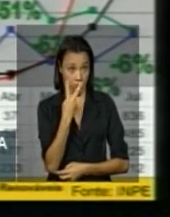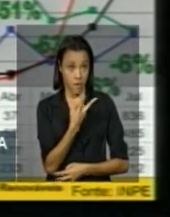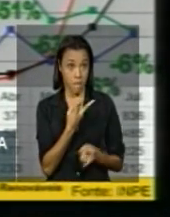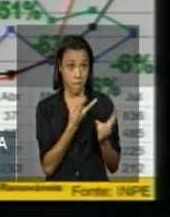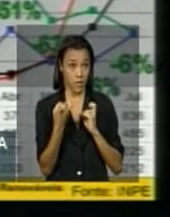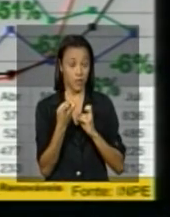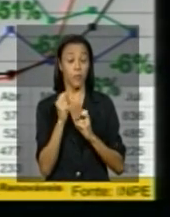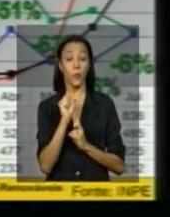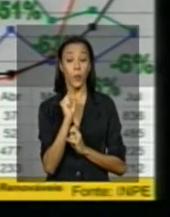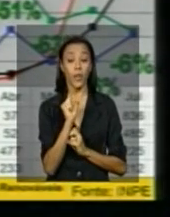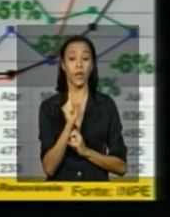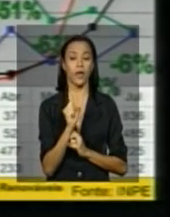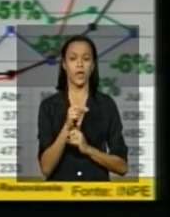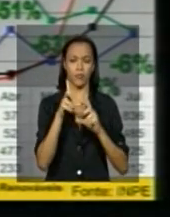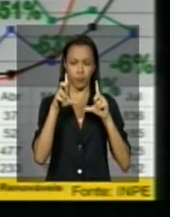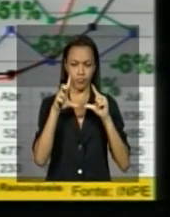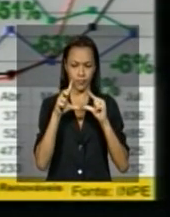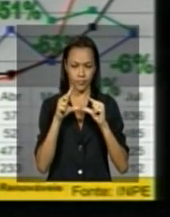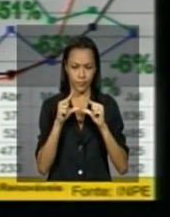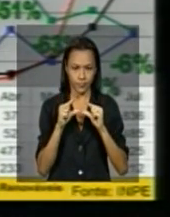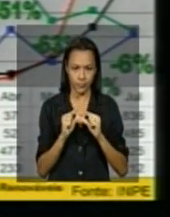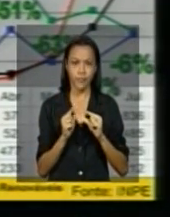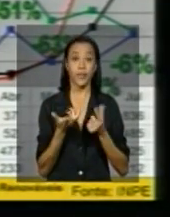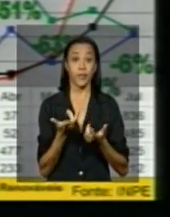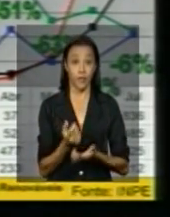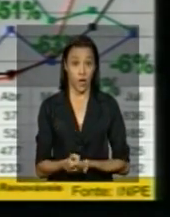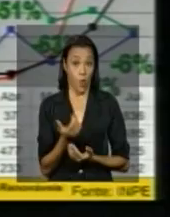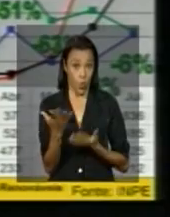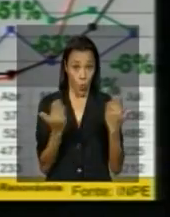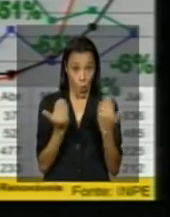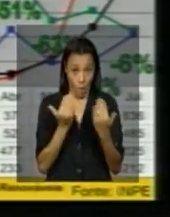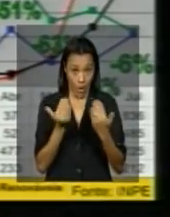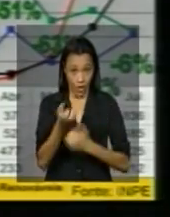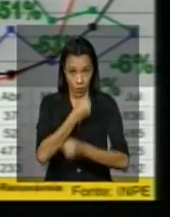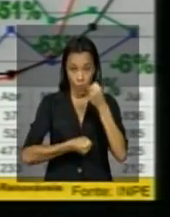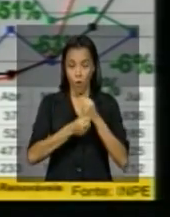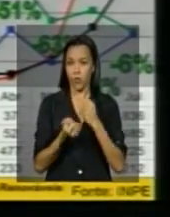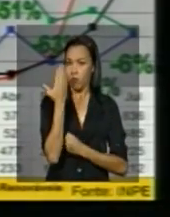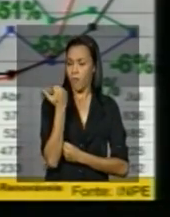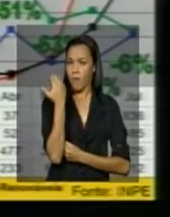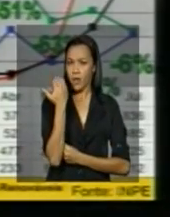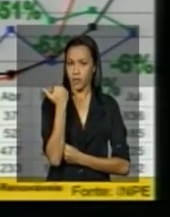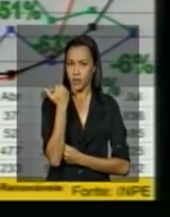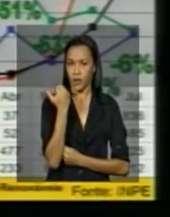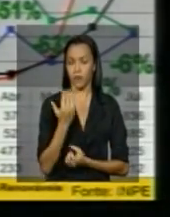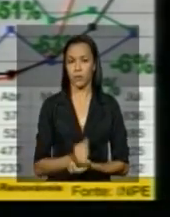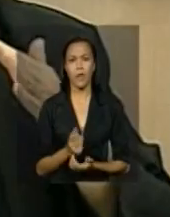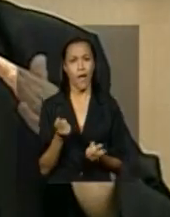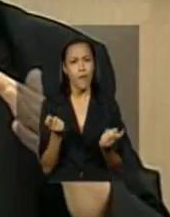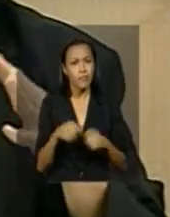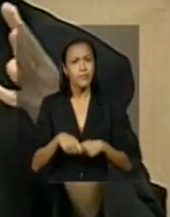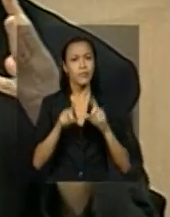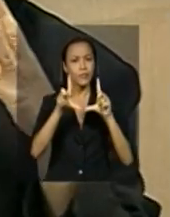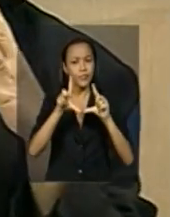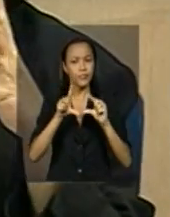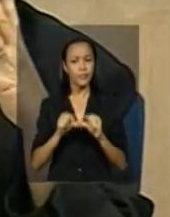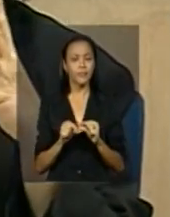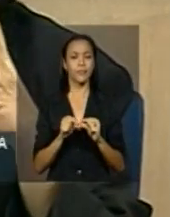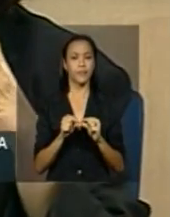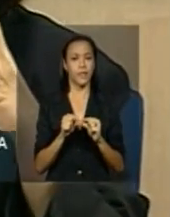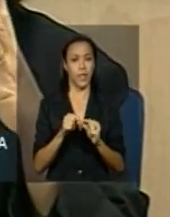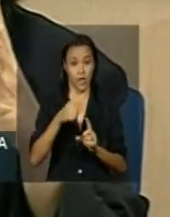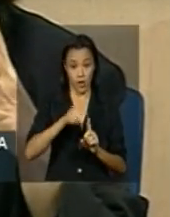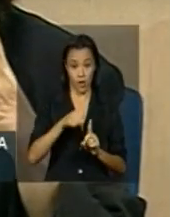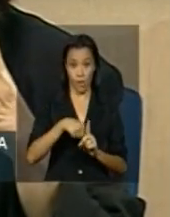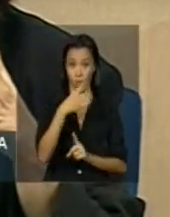você vê uma tendência 233 99 108 212 quando comparado com o ano passado tá isso dá uma redução acumulada em